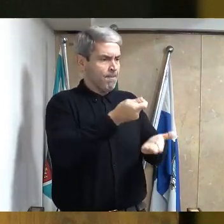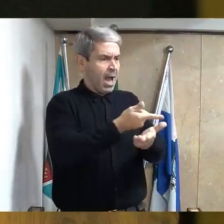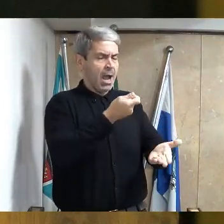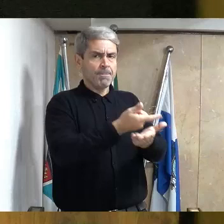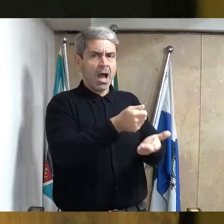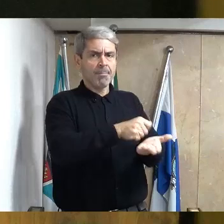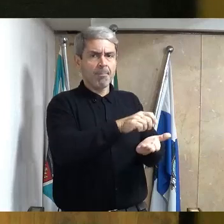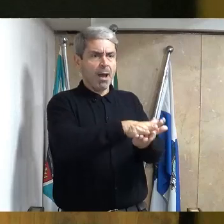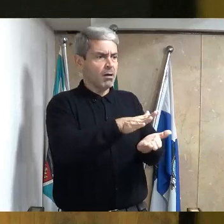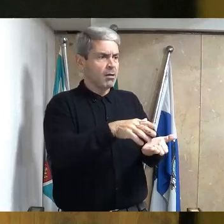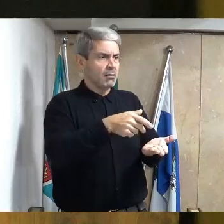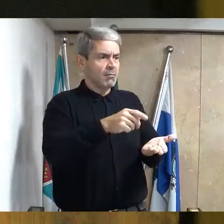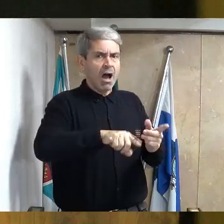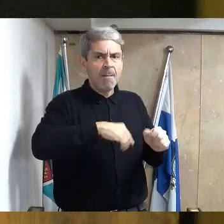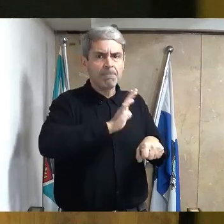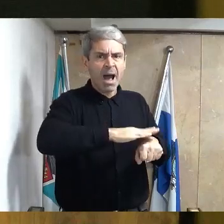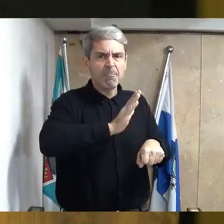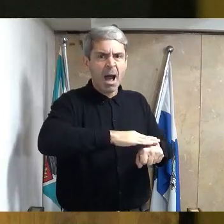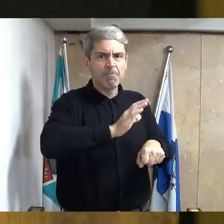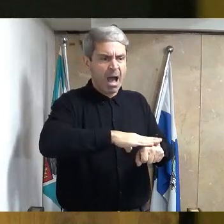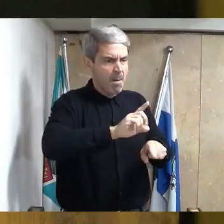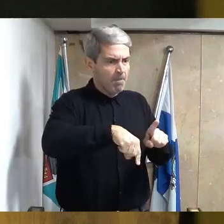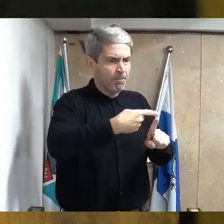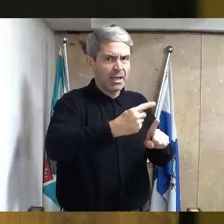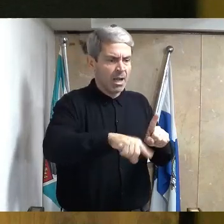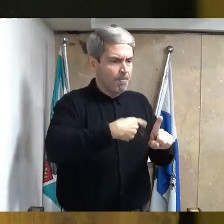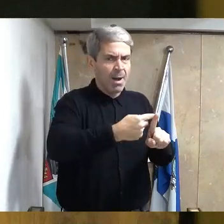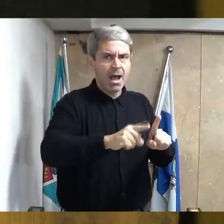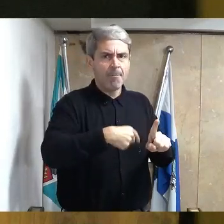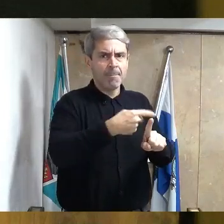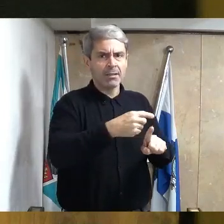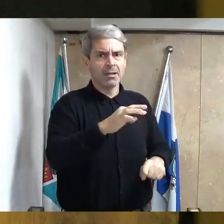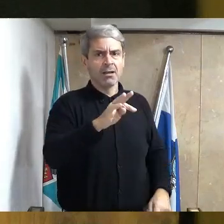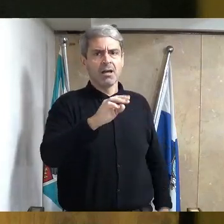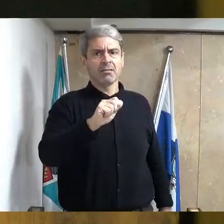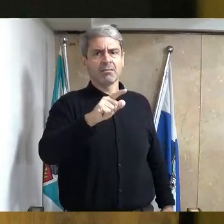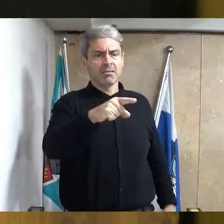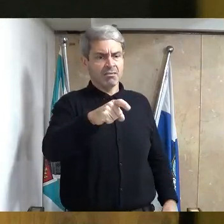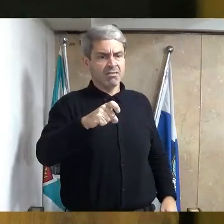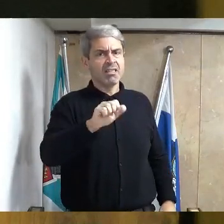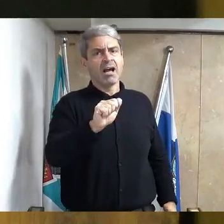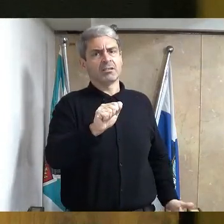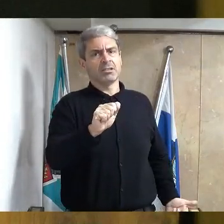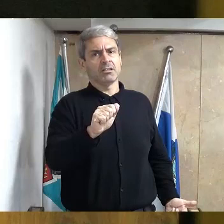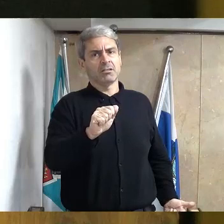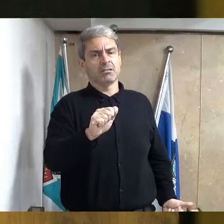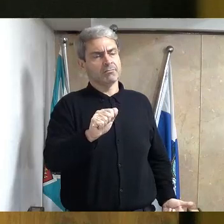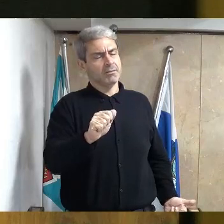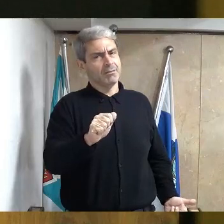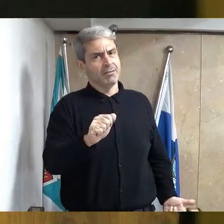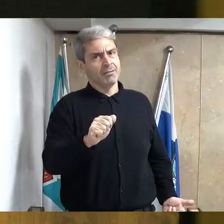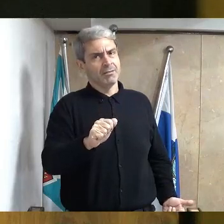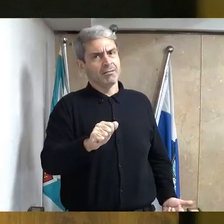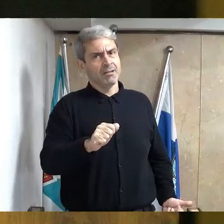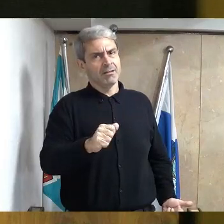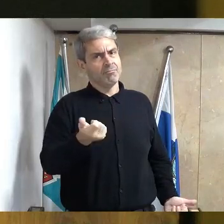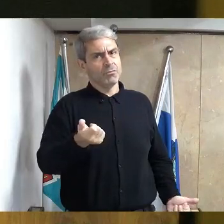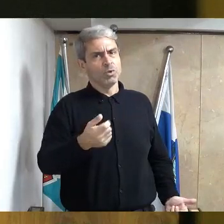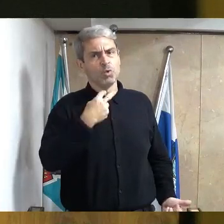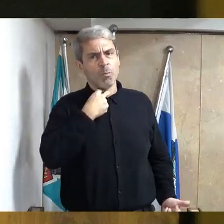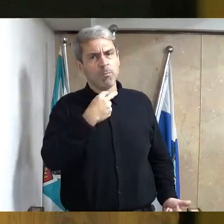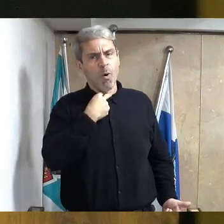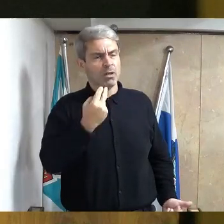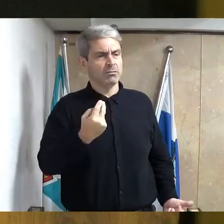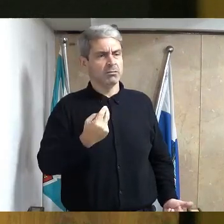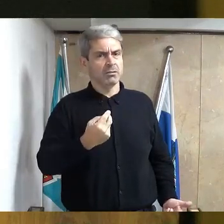e ainda assim sobretaxar nesse momento seria uma leviandade, uma covardia muito grande.